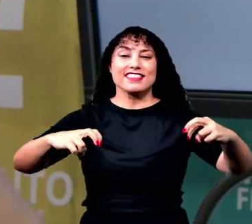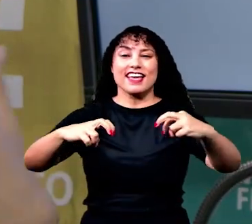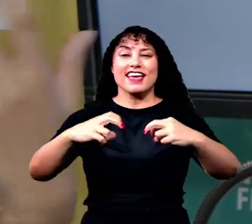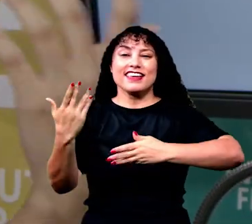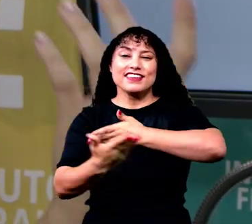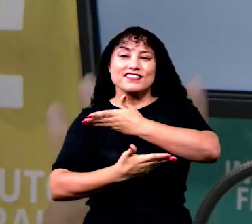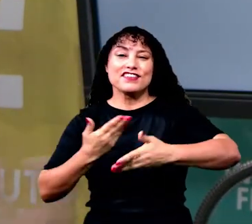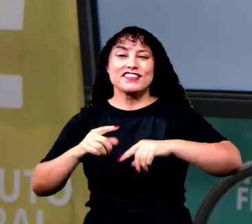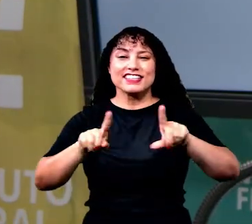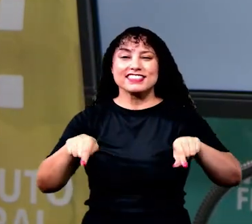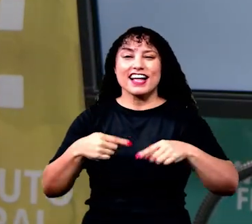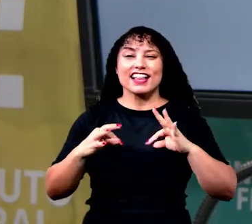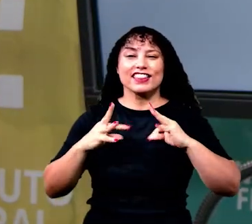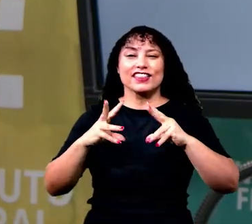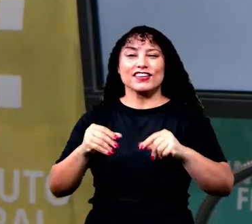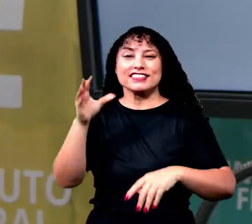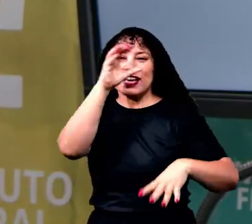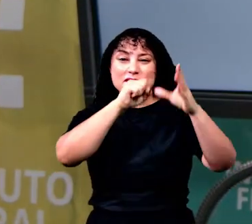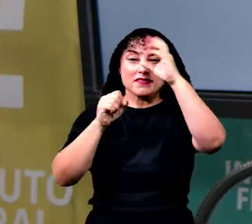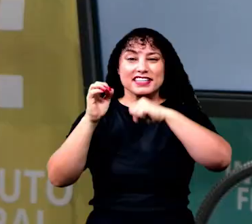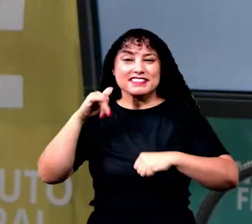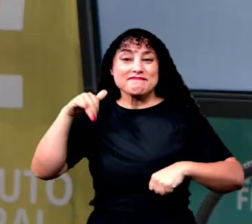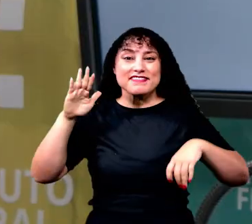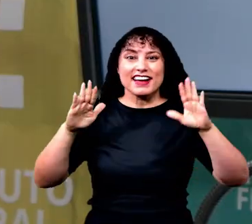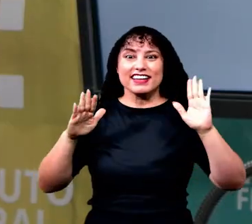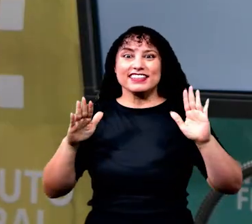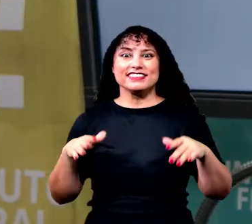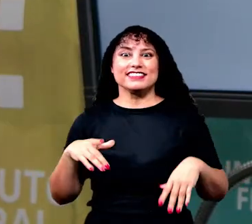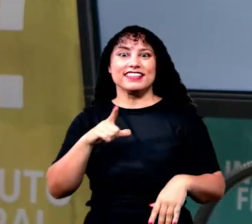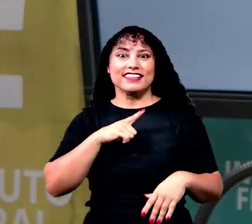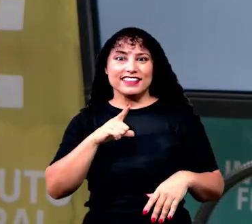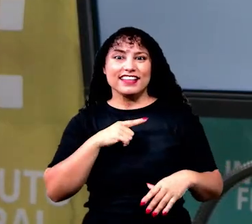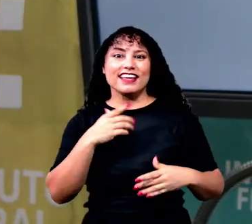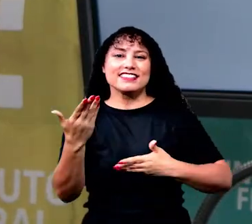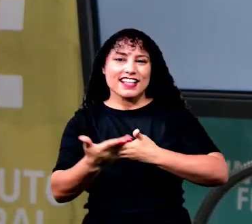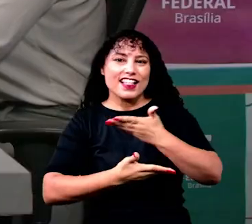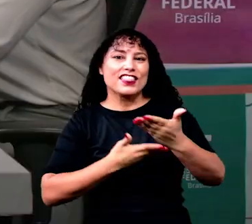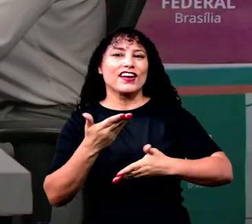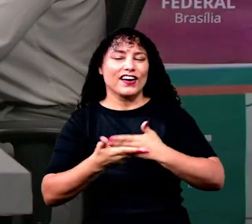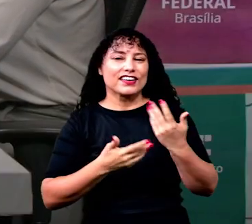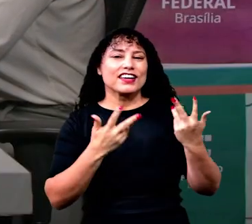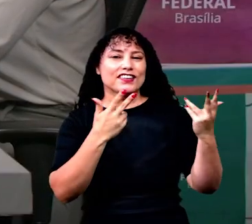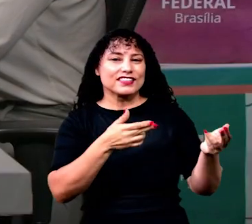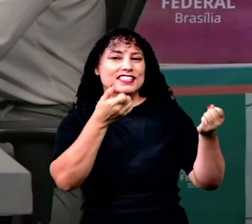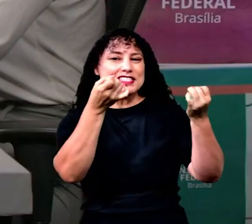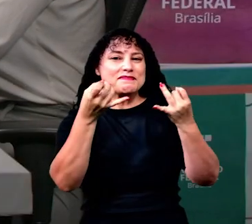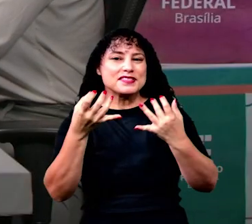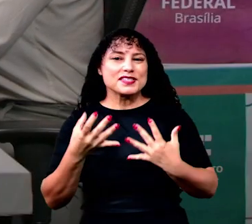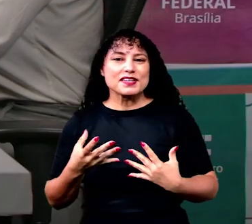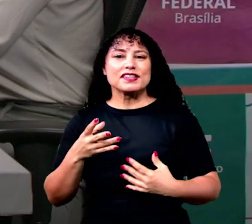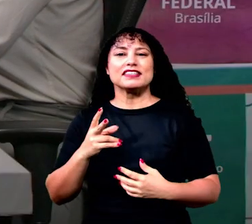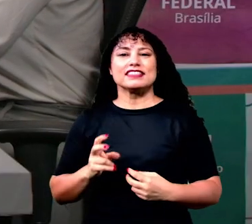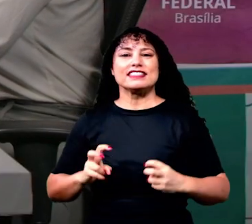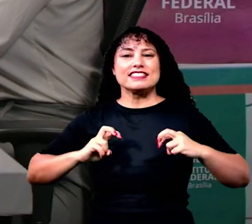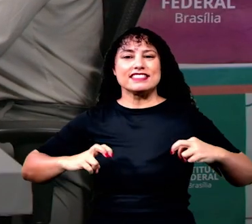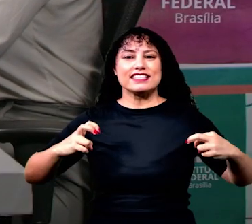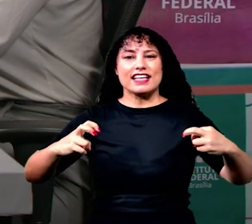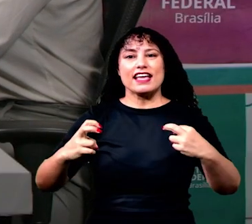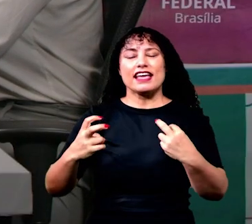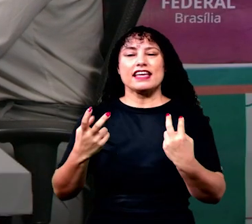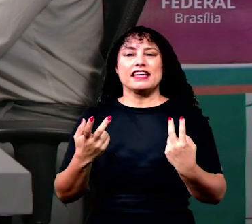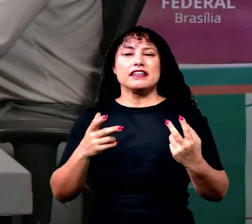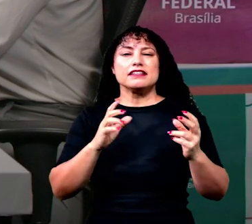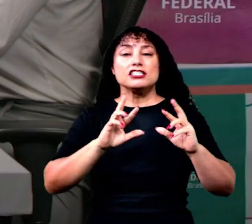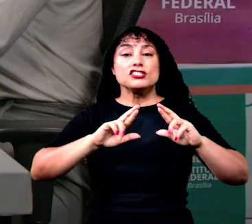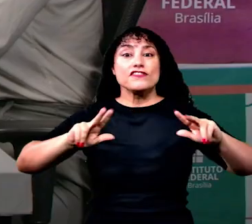sentar todo mundo, envolver a sala toda, você já aprende demais. E tem muito dessa troca, igual você falou, que senta a